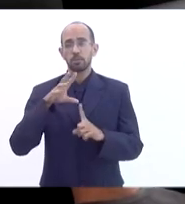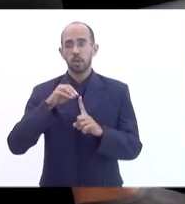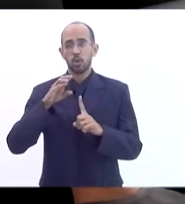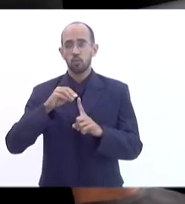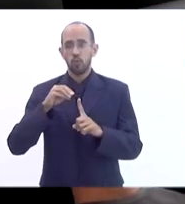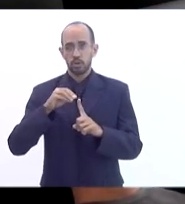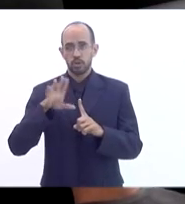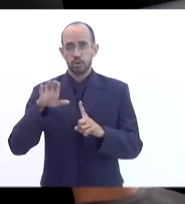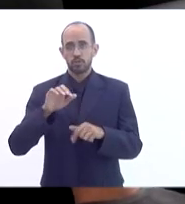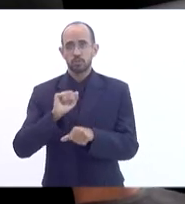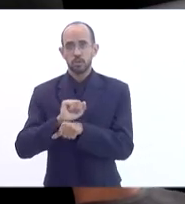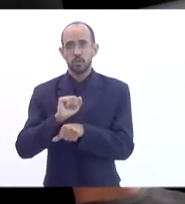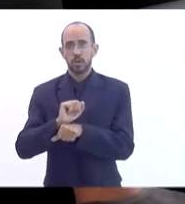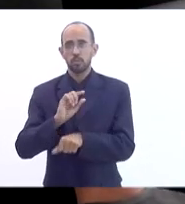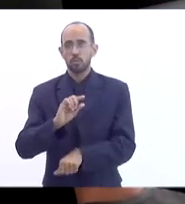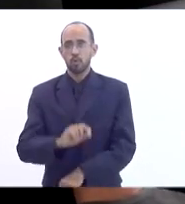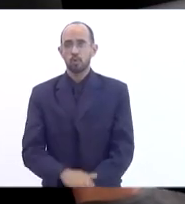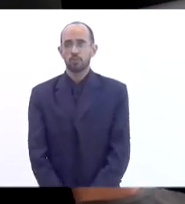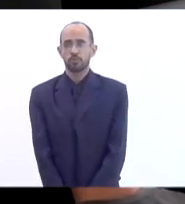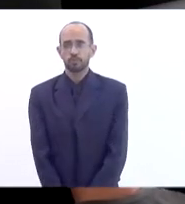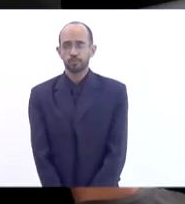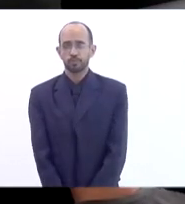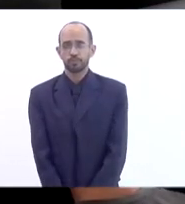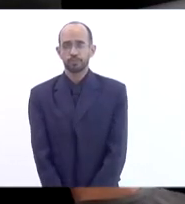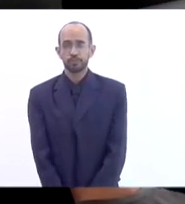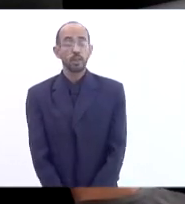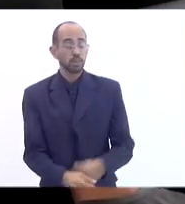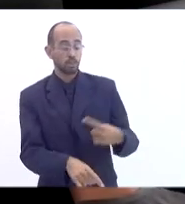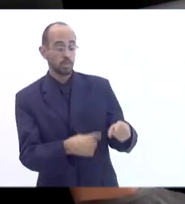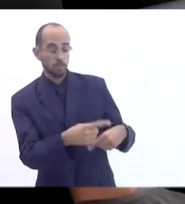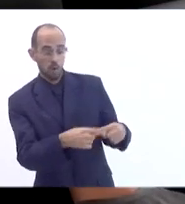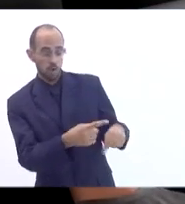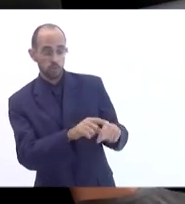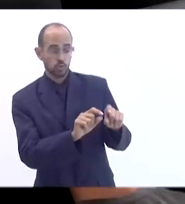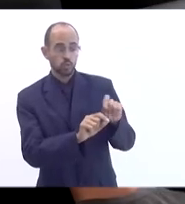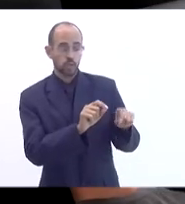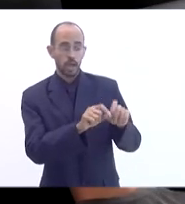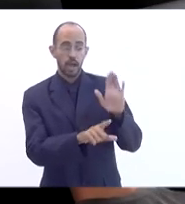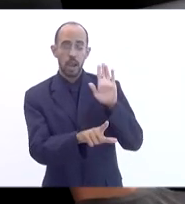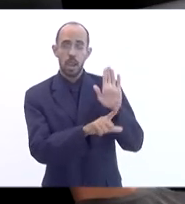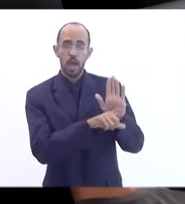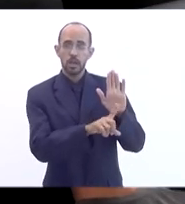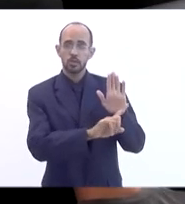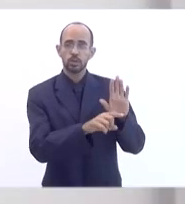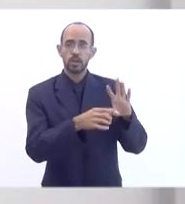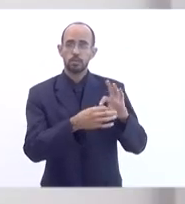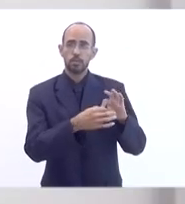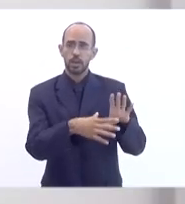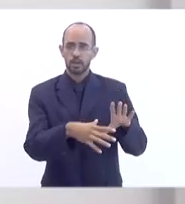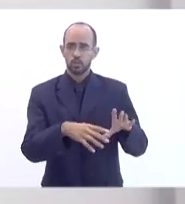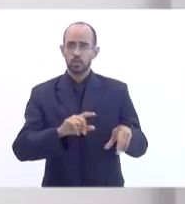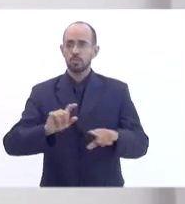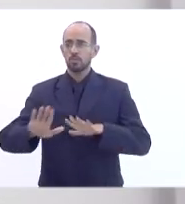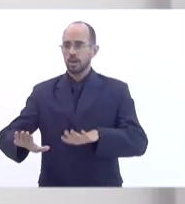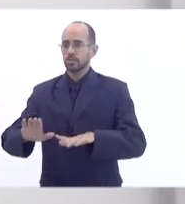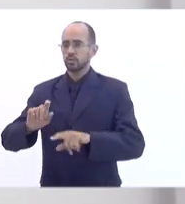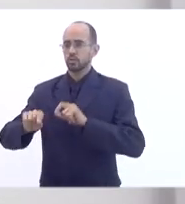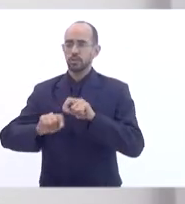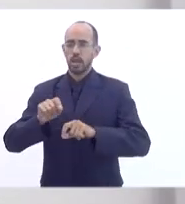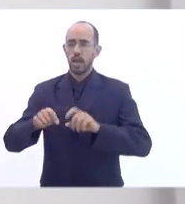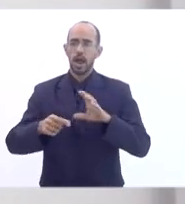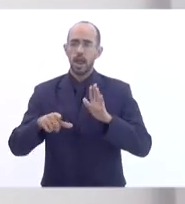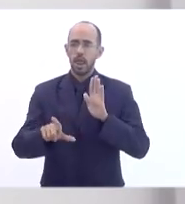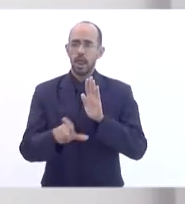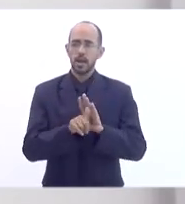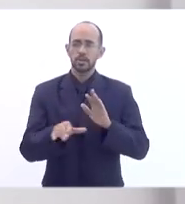e depois não a lei a lei ela não está liberando a lei está